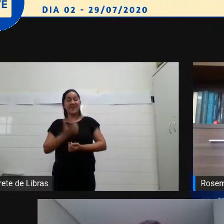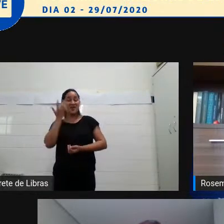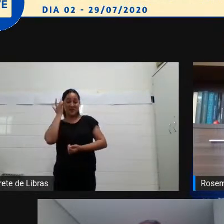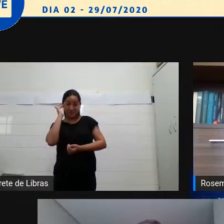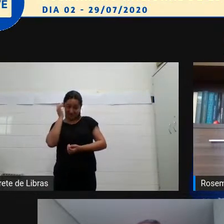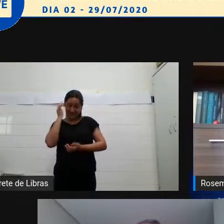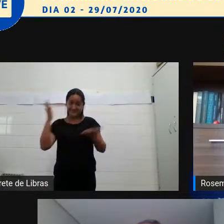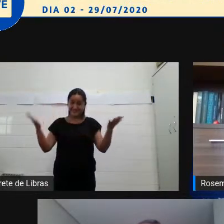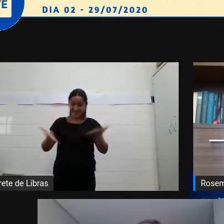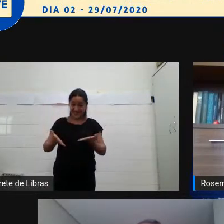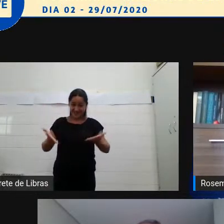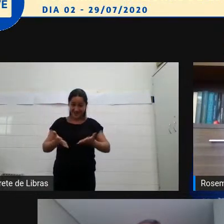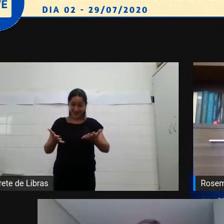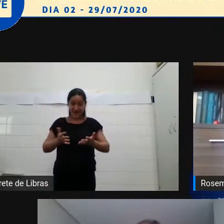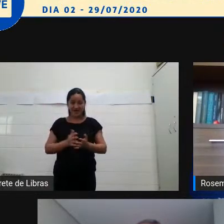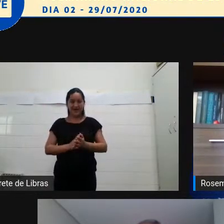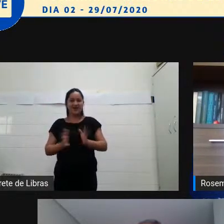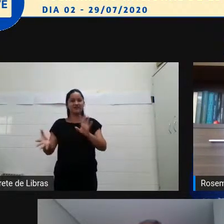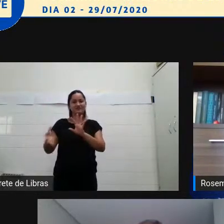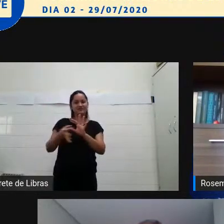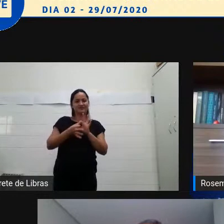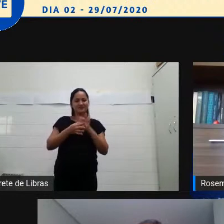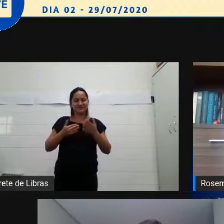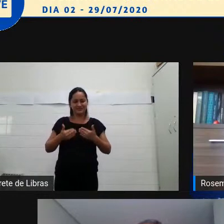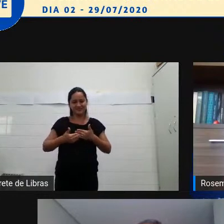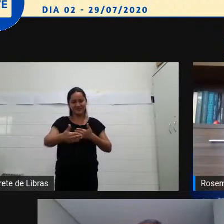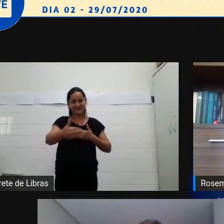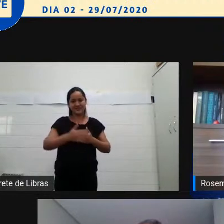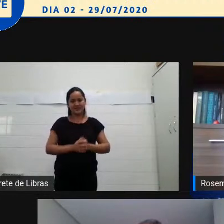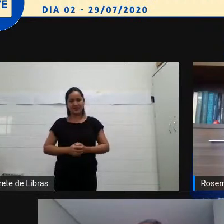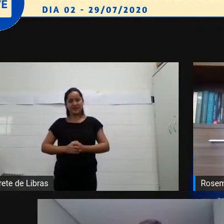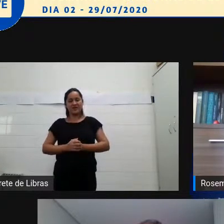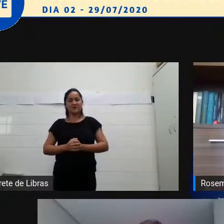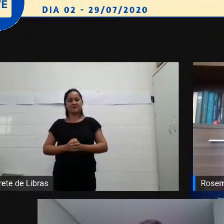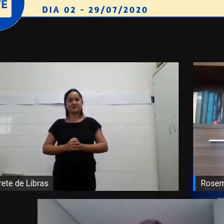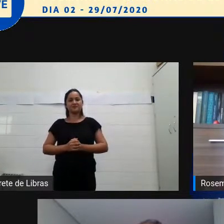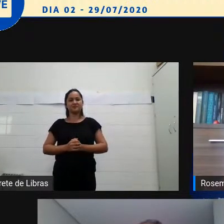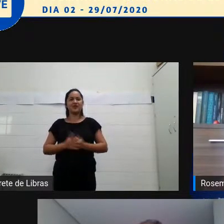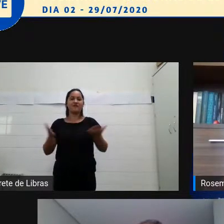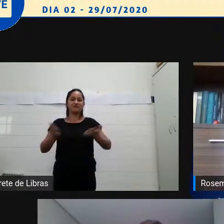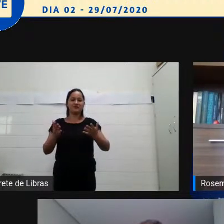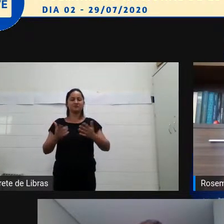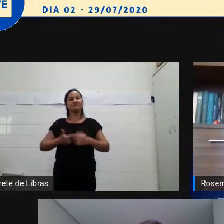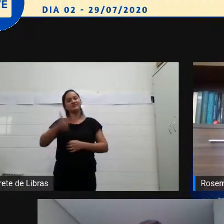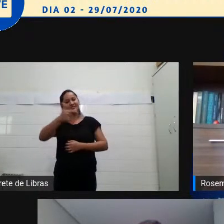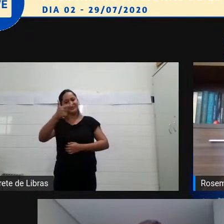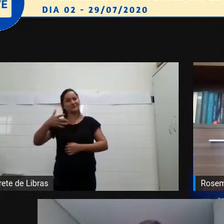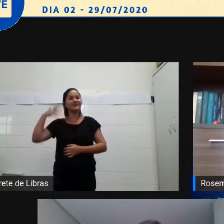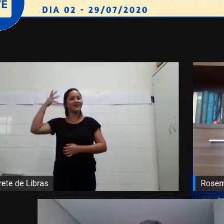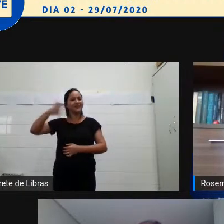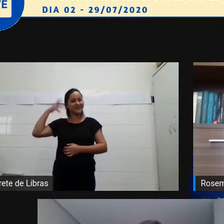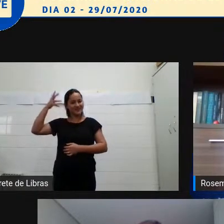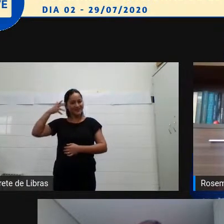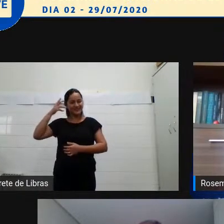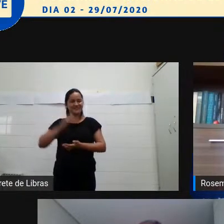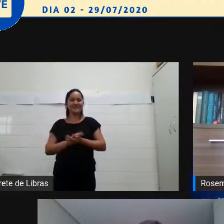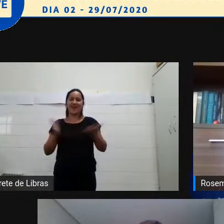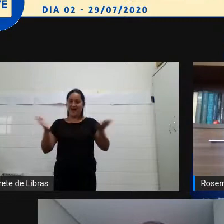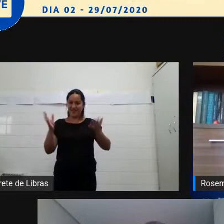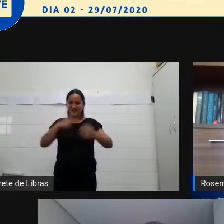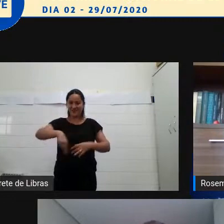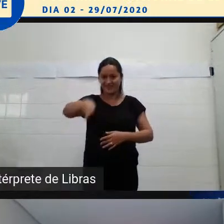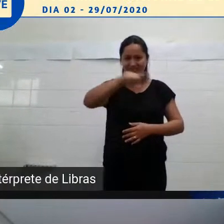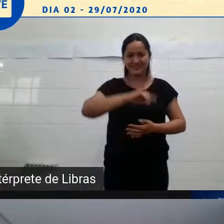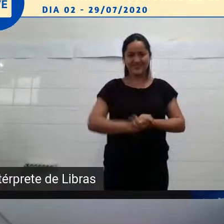agora a gente emenda, né, os trabalhos. Eu e o Rodrigo vamos então para a segunda etapa. E aí, Luiz, agora é com você. Faz